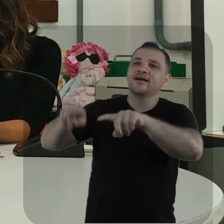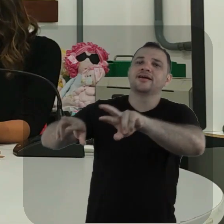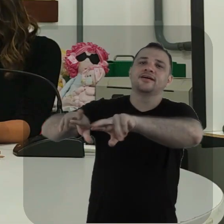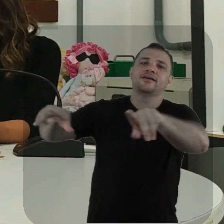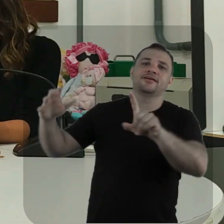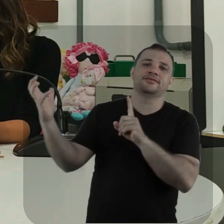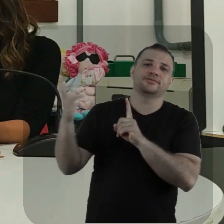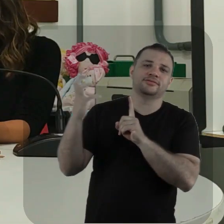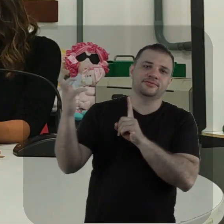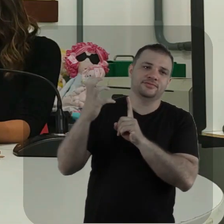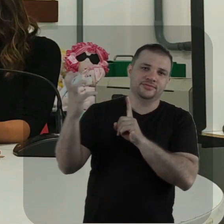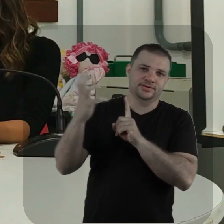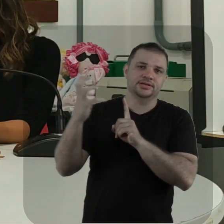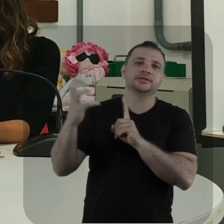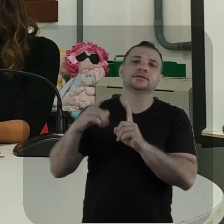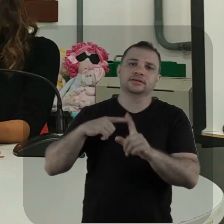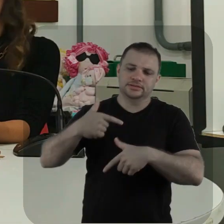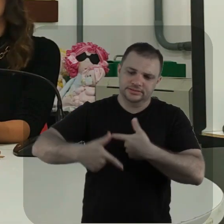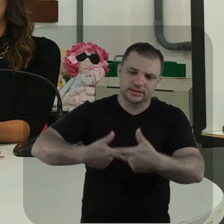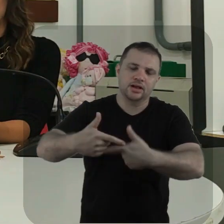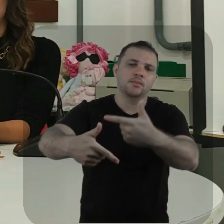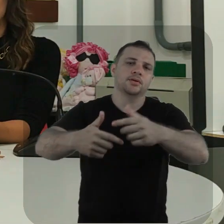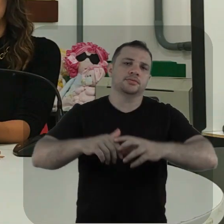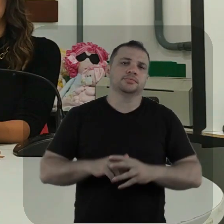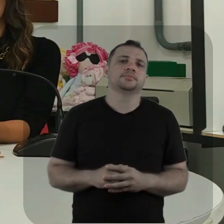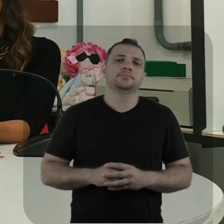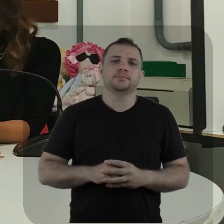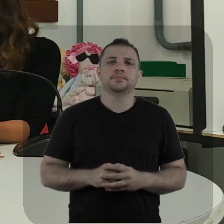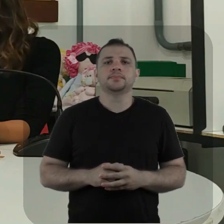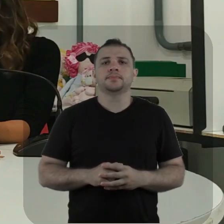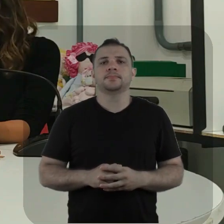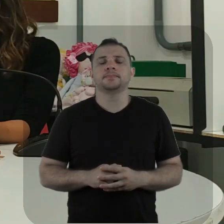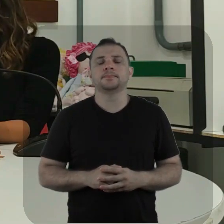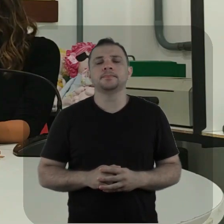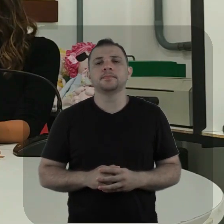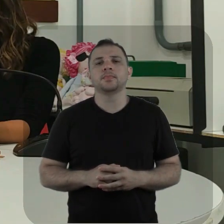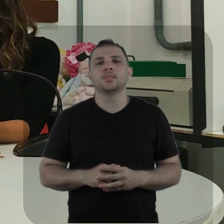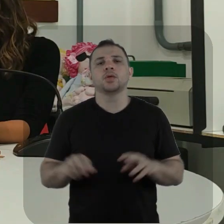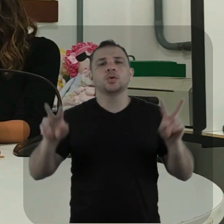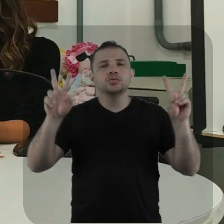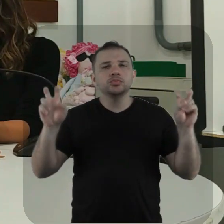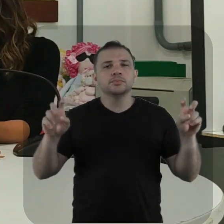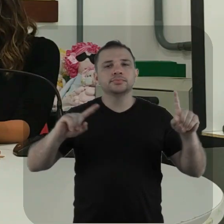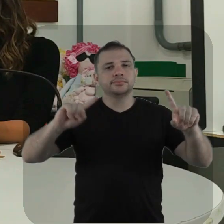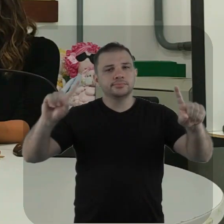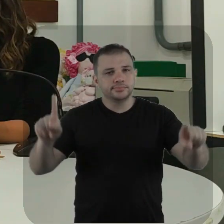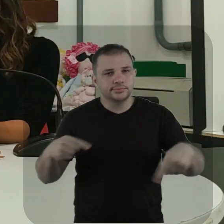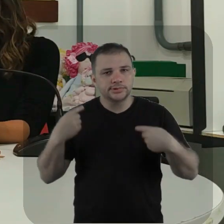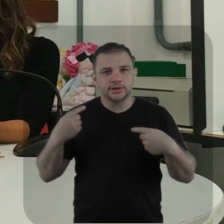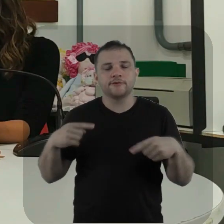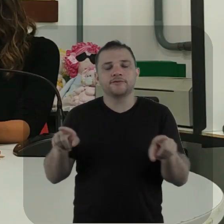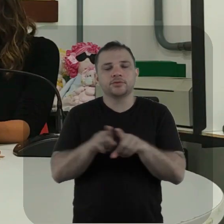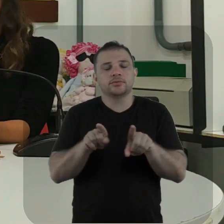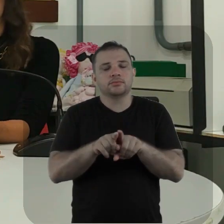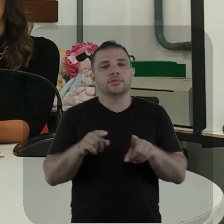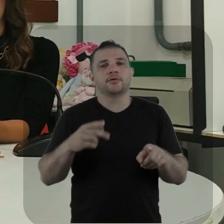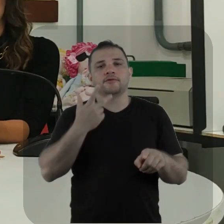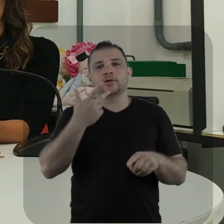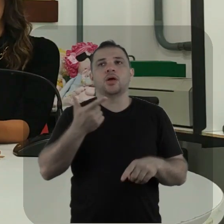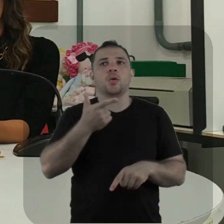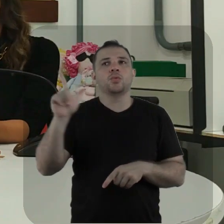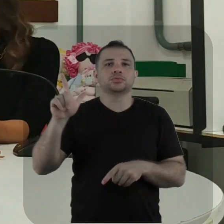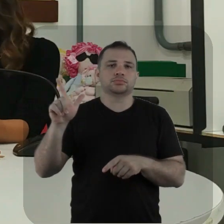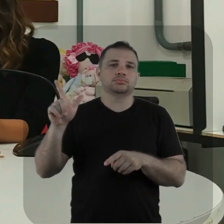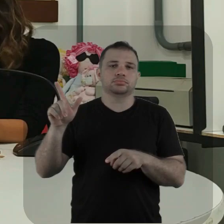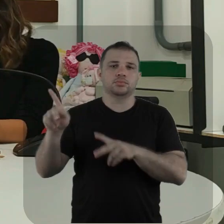aí pela frente. E aí, falando dos desafios, agora trazendo um pouco da outra população, que aí pensando no nosso núcleo,